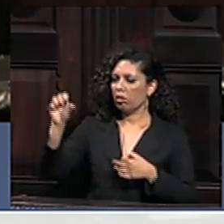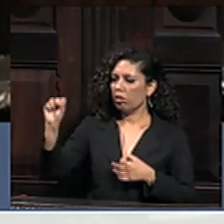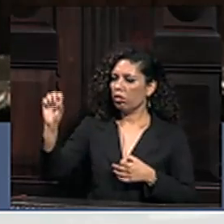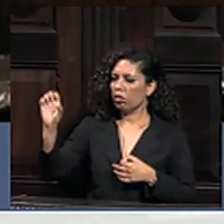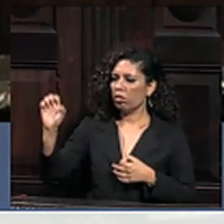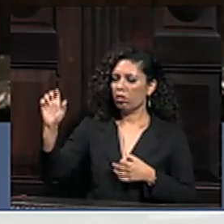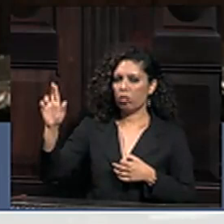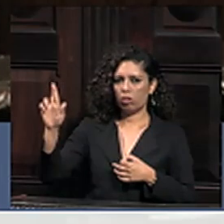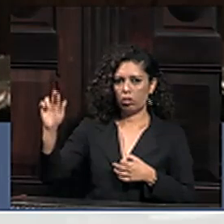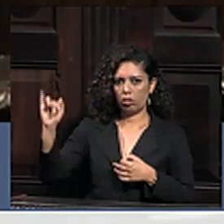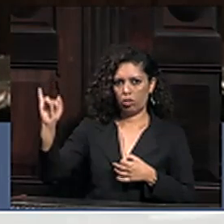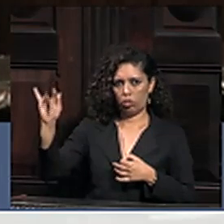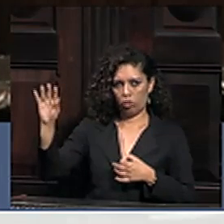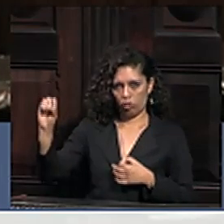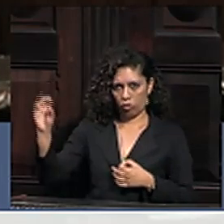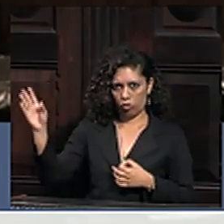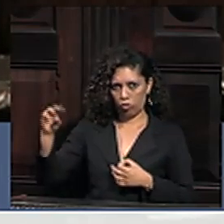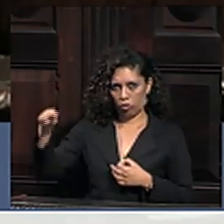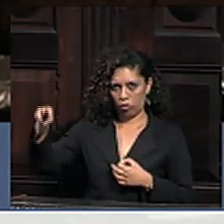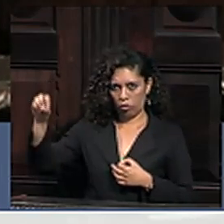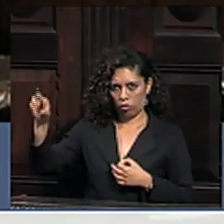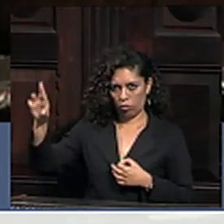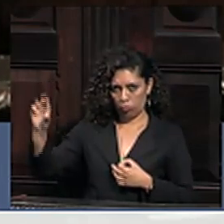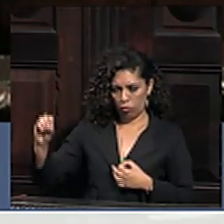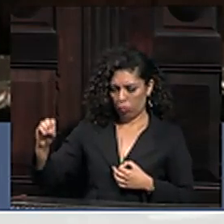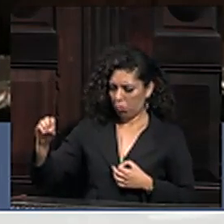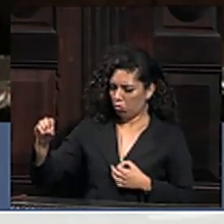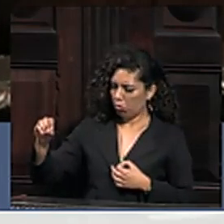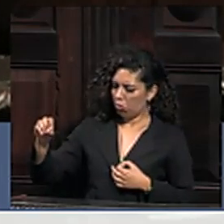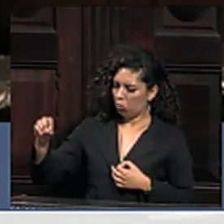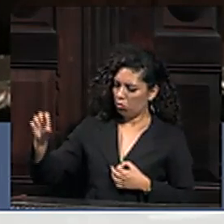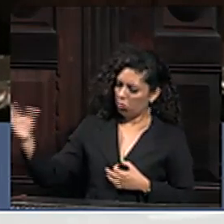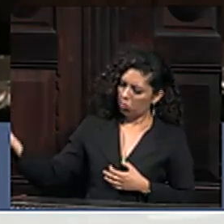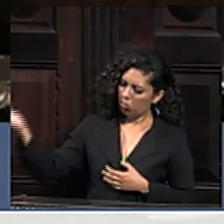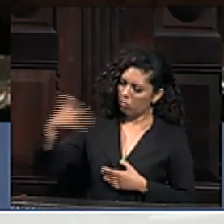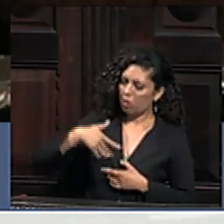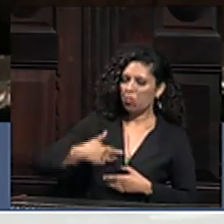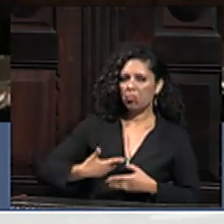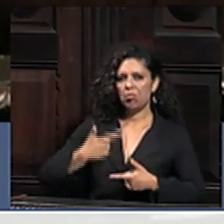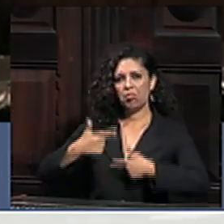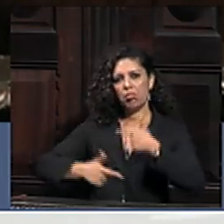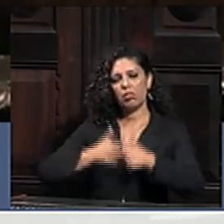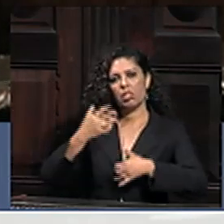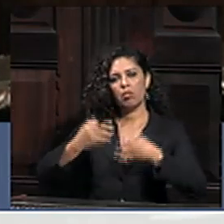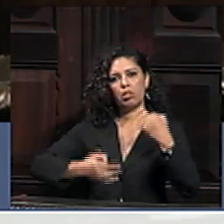escolhido pelo presidente eleito Jair Bolsonaro. E por que digo